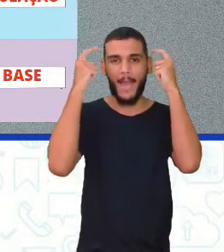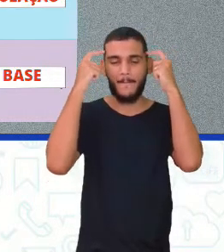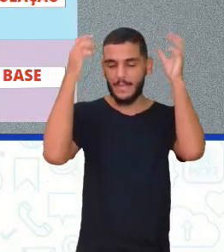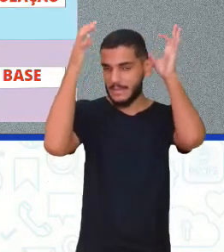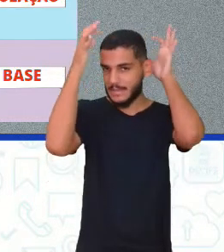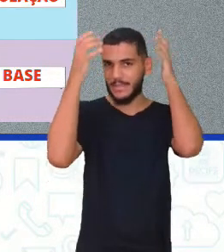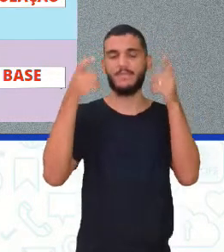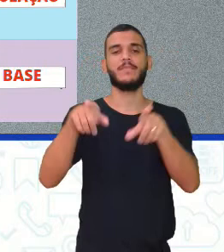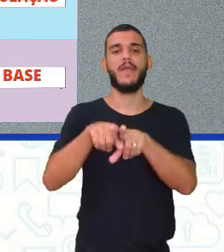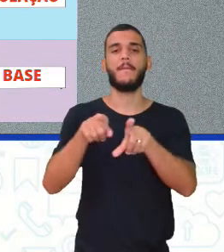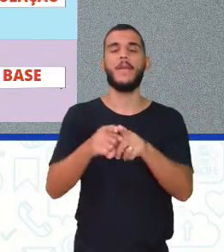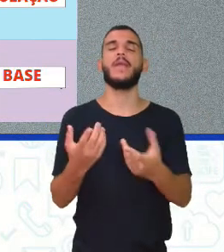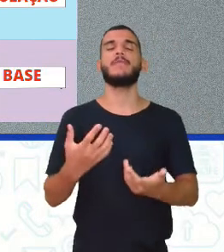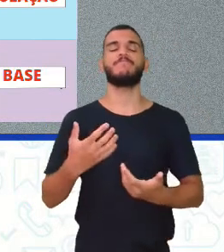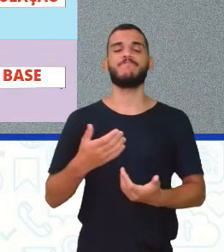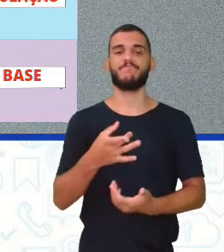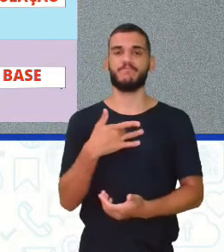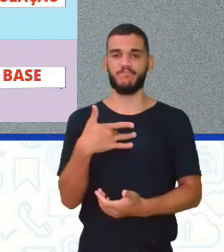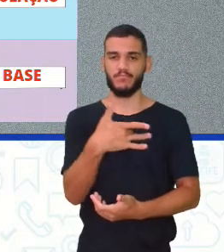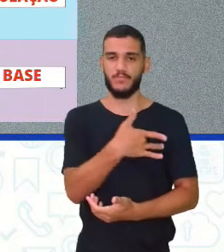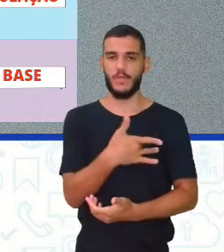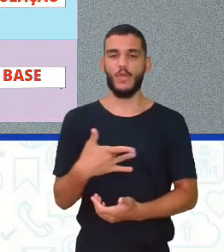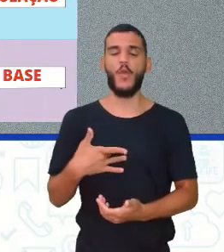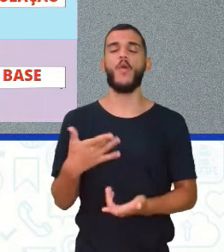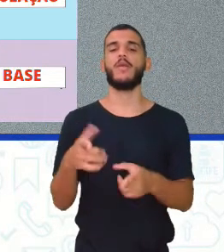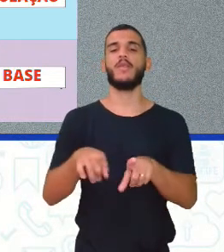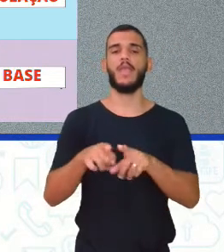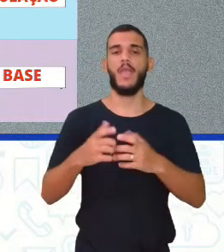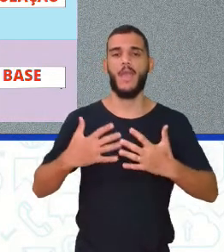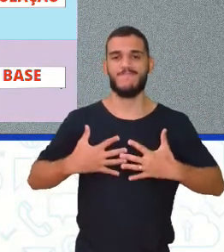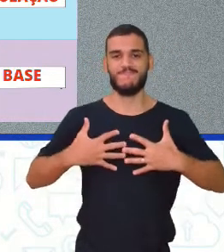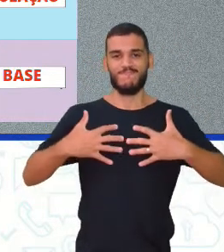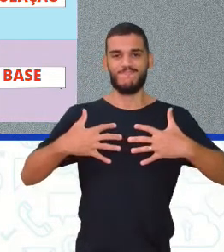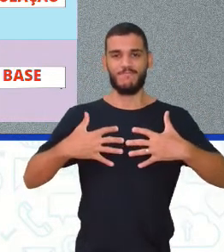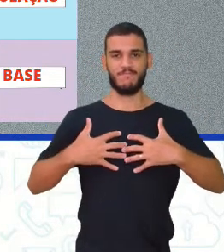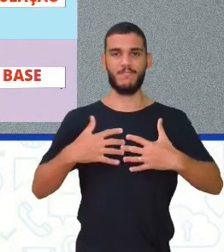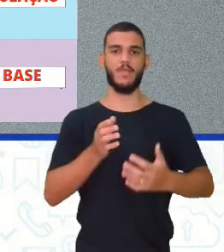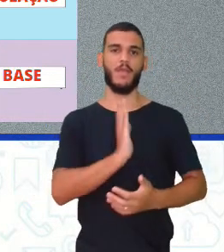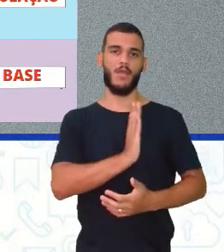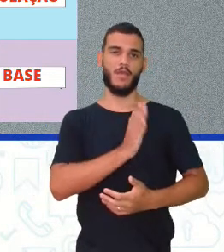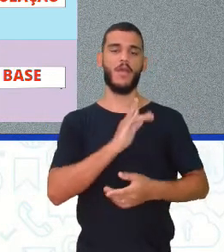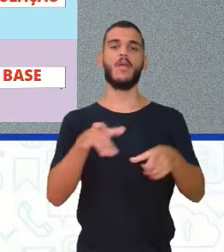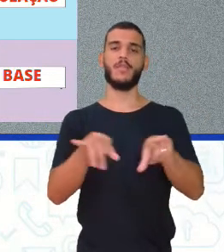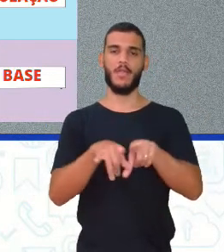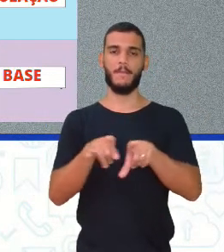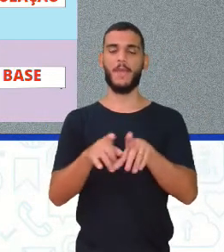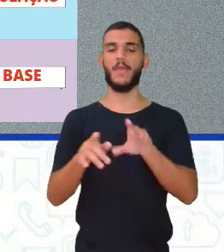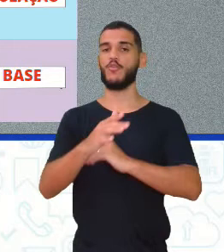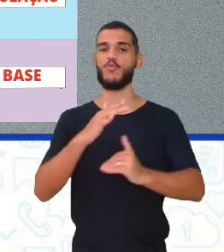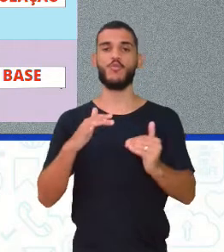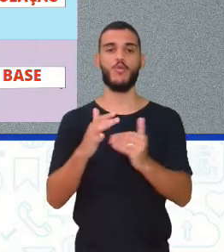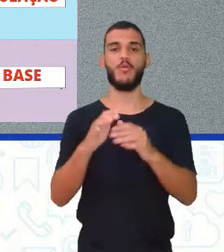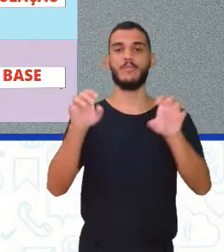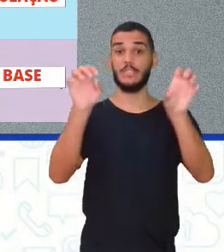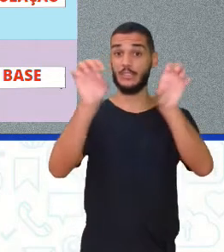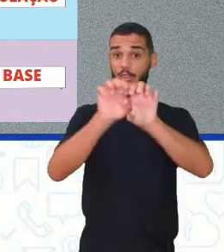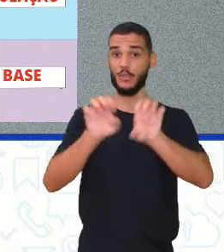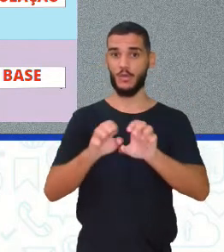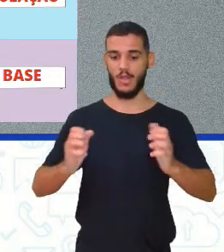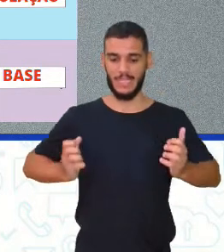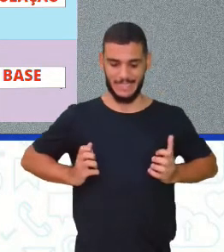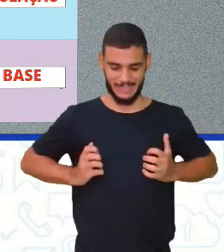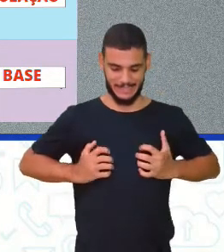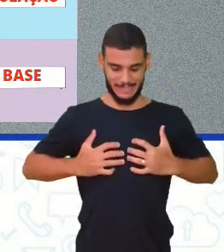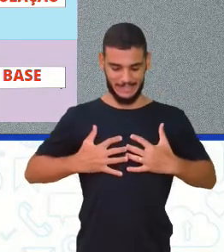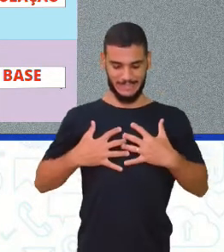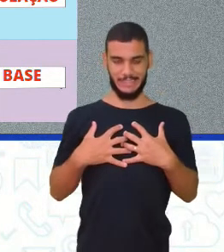como coração e pulmão, eles sendo aí protegidos por toda essa estrutura aí da nossa caixa torácica. A questão de produção, como eu